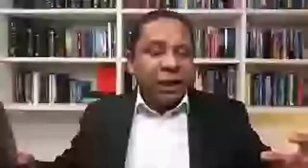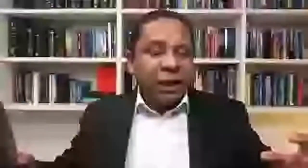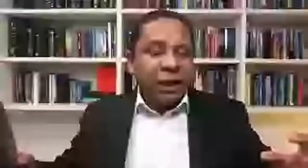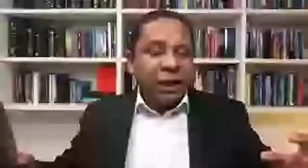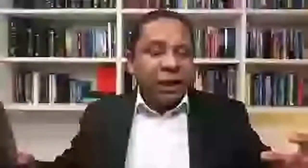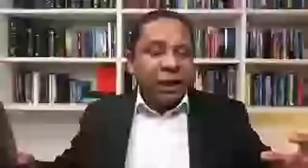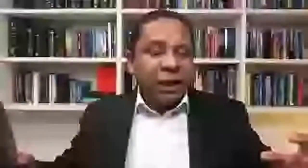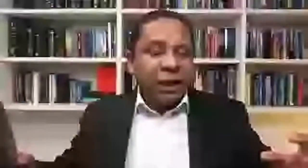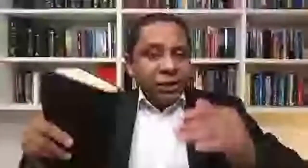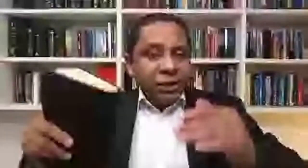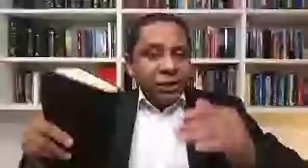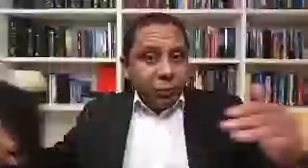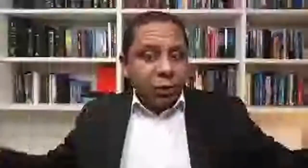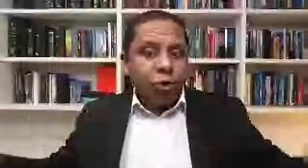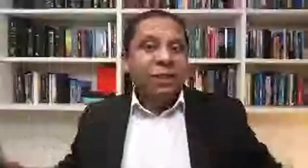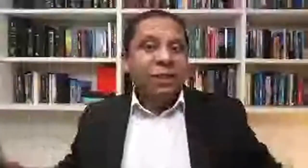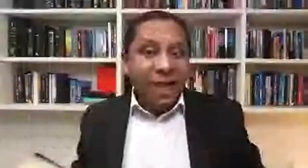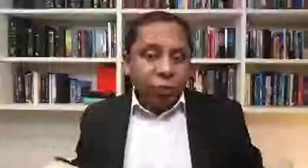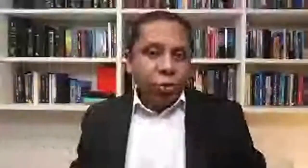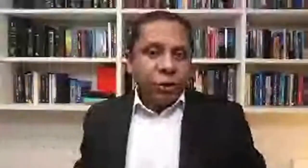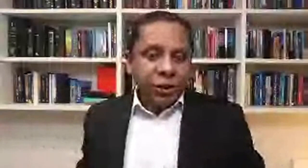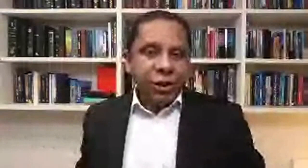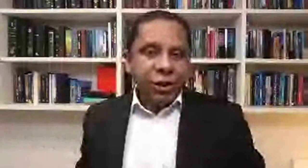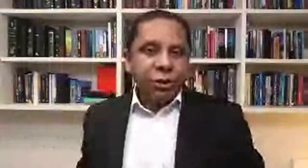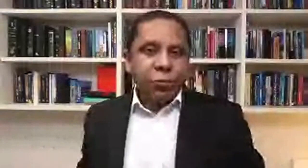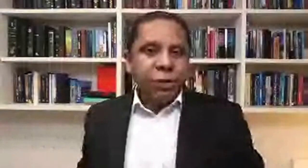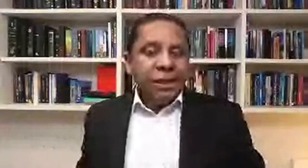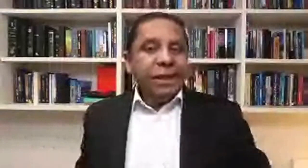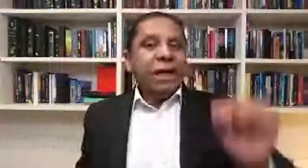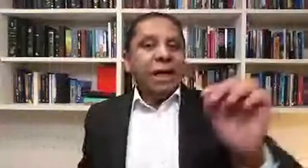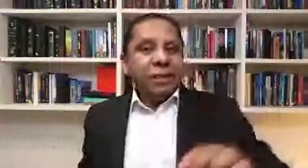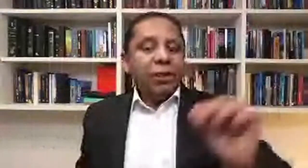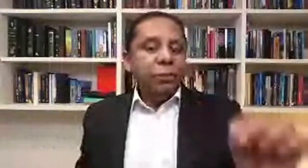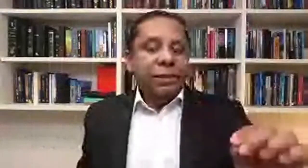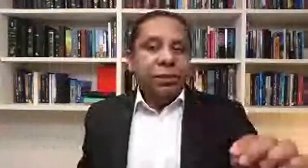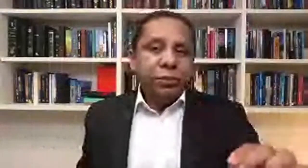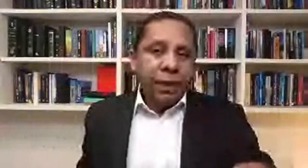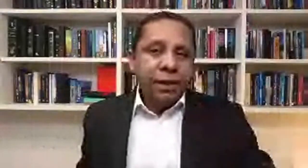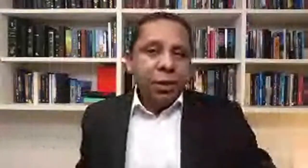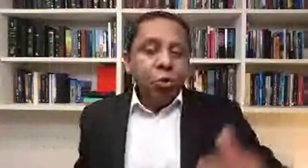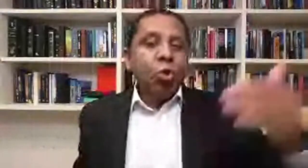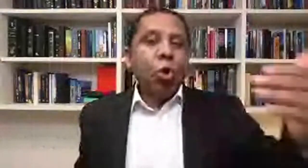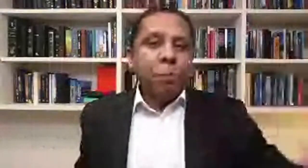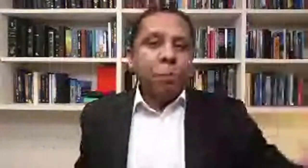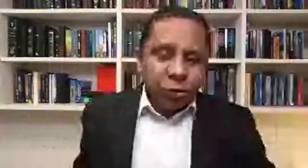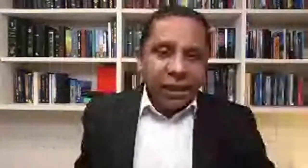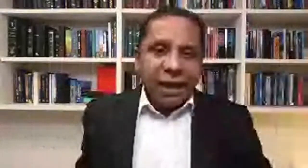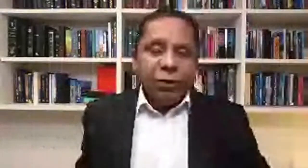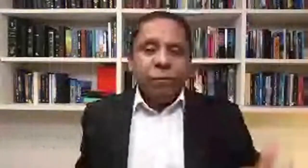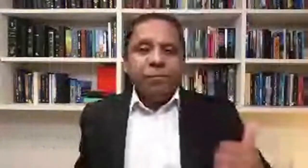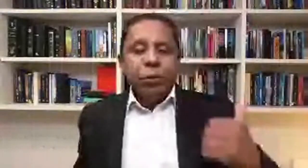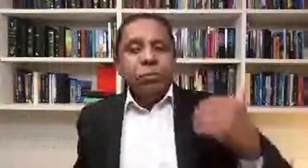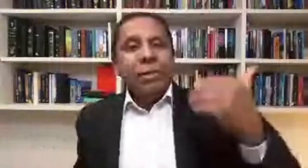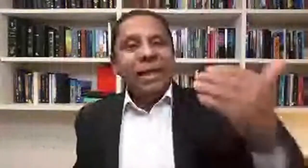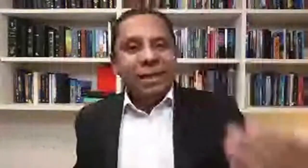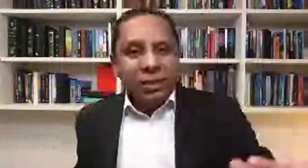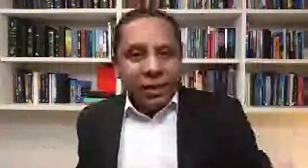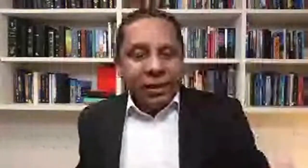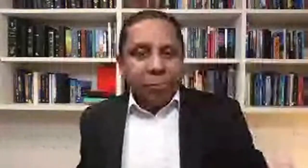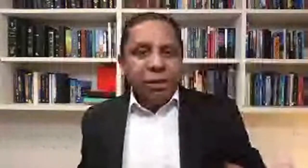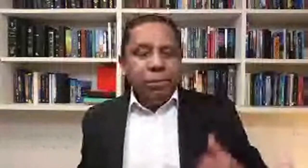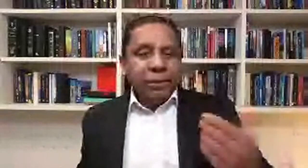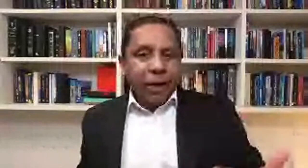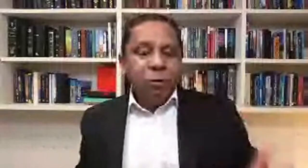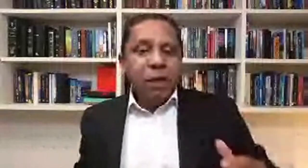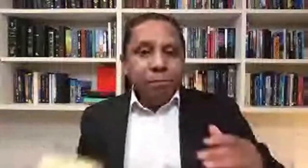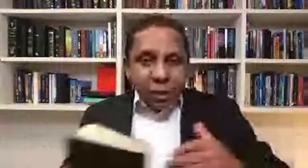série de edificações de denominações dentro do cristianismo, e cada denominação tem um corpo doutrinário, uma maneira de